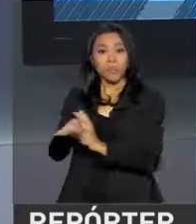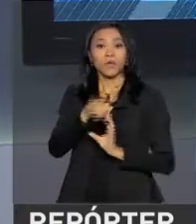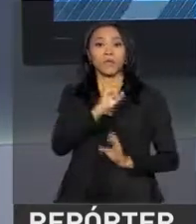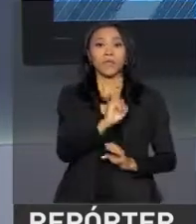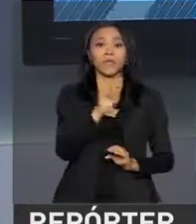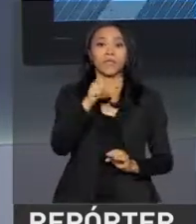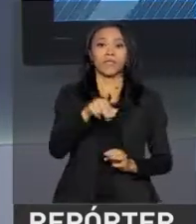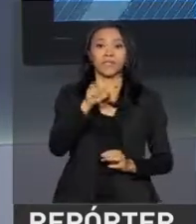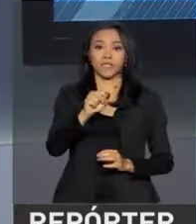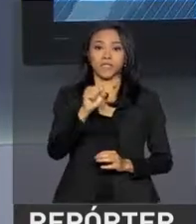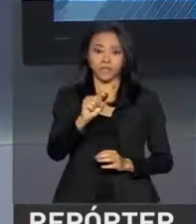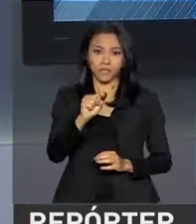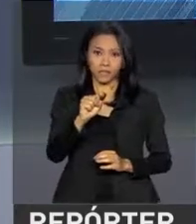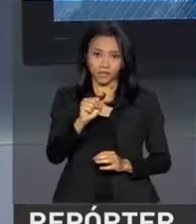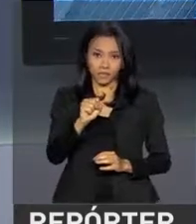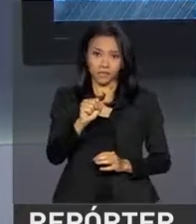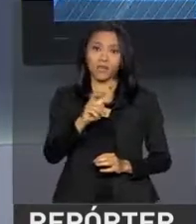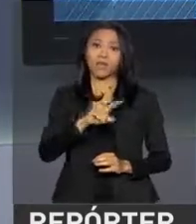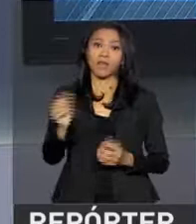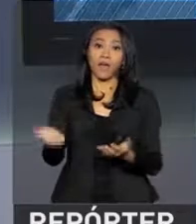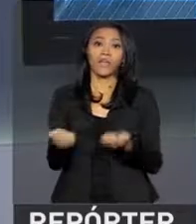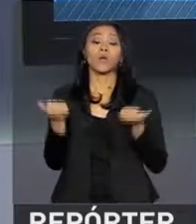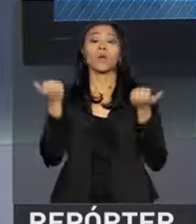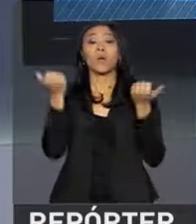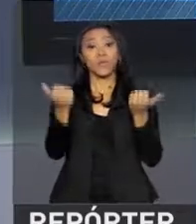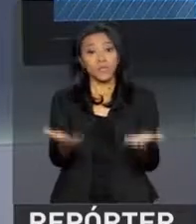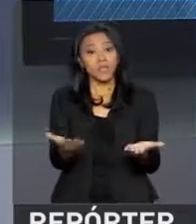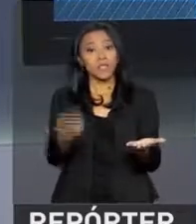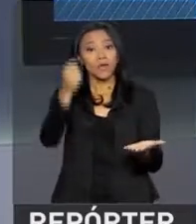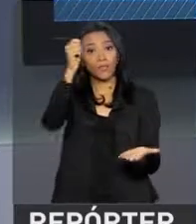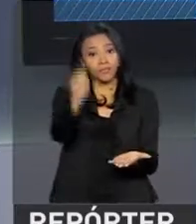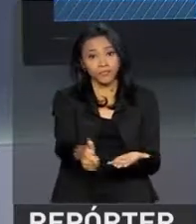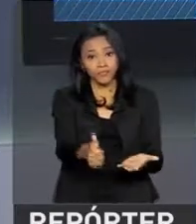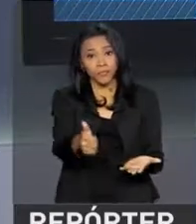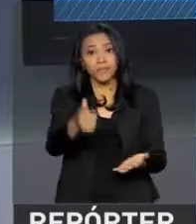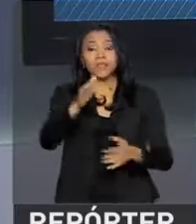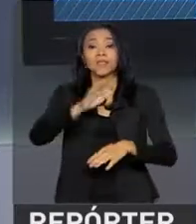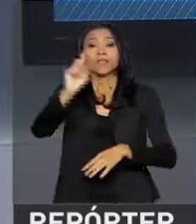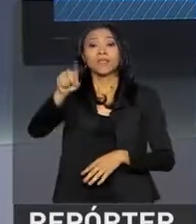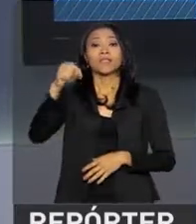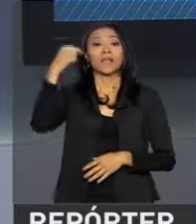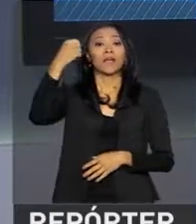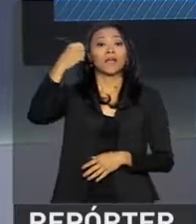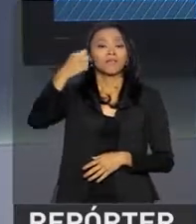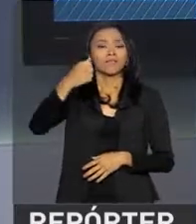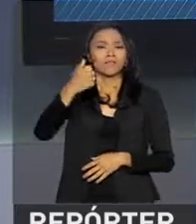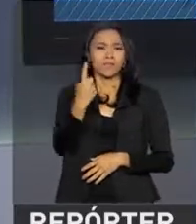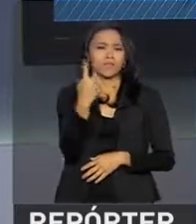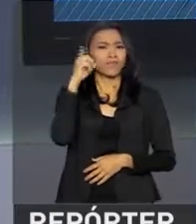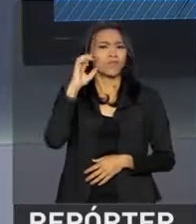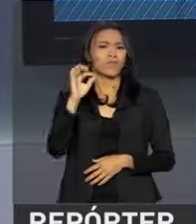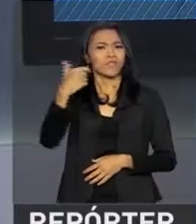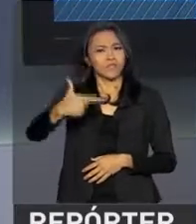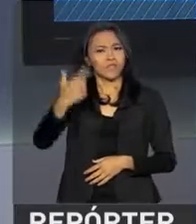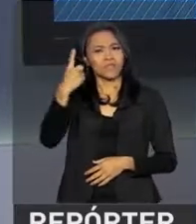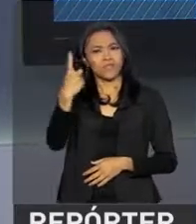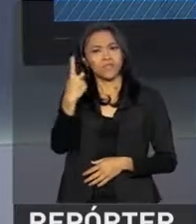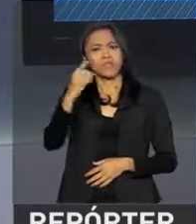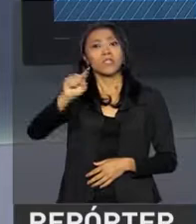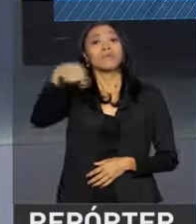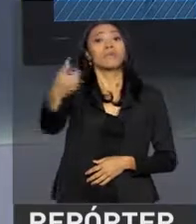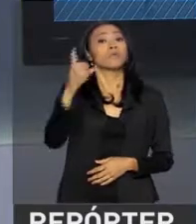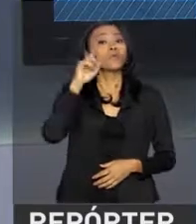conceder essas aposentado entre aposentadorias de forma automática a partir da segunda quinzena de fevereiro pelo novo modelo de